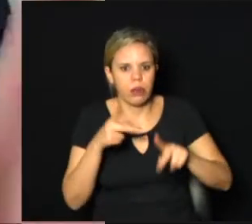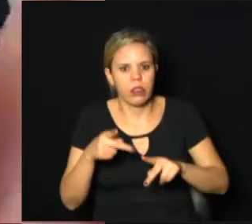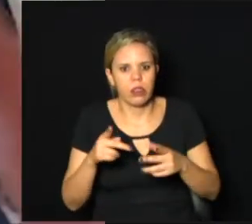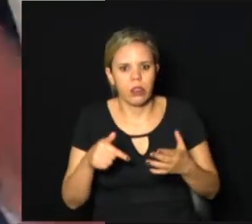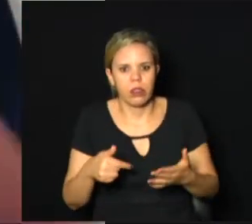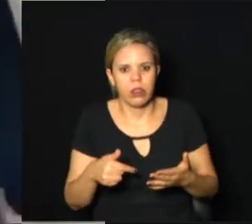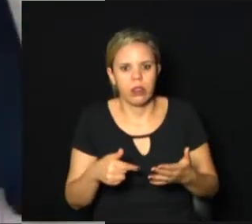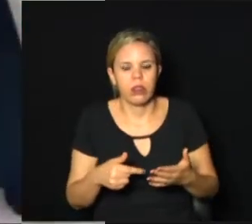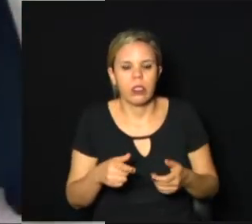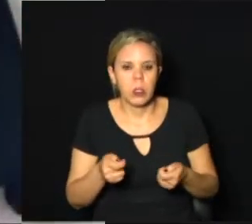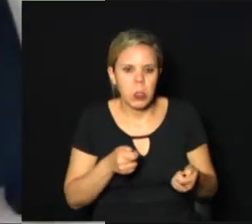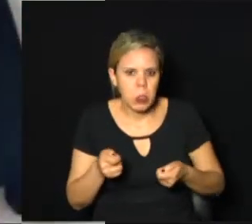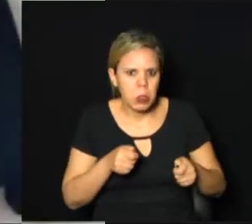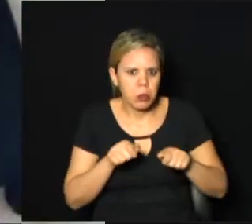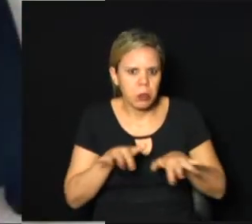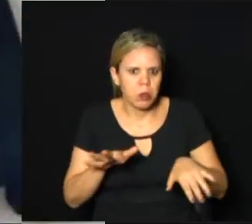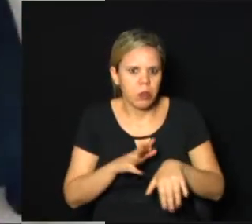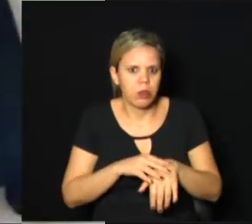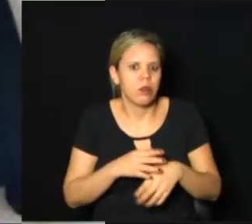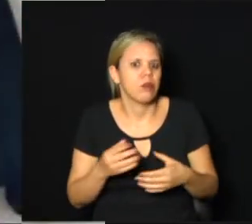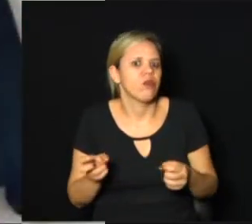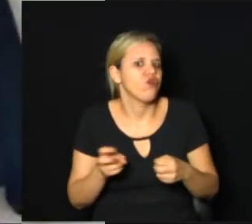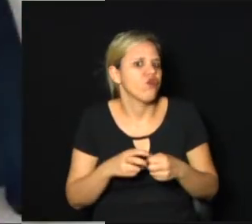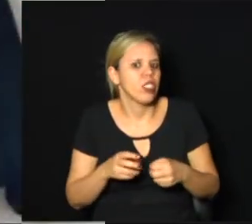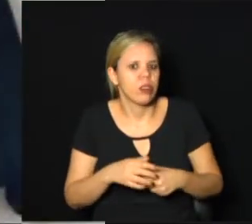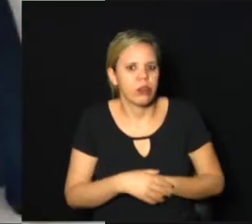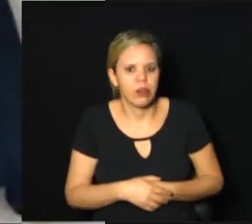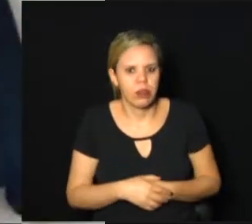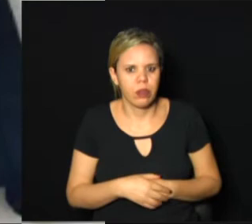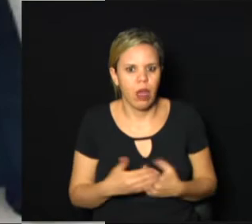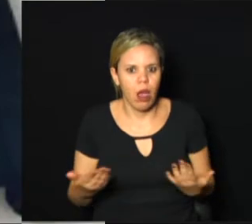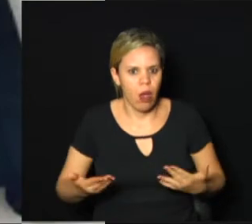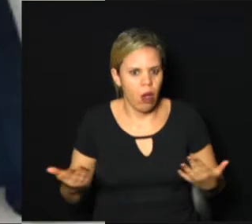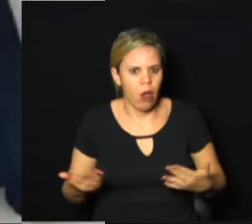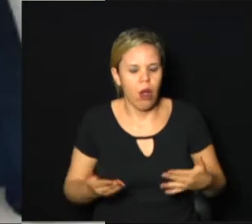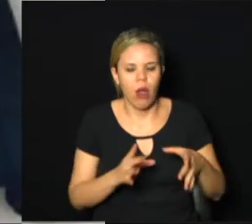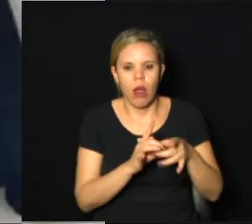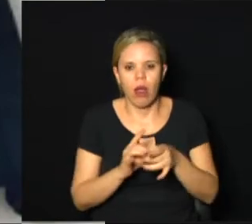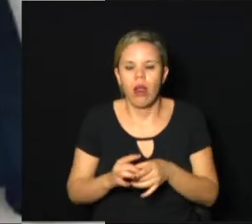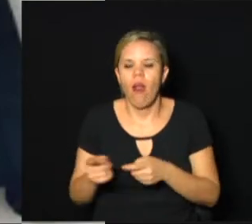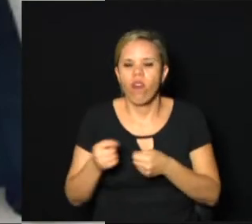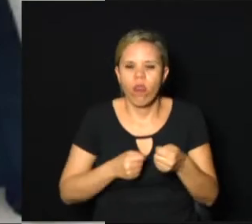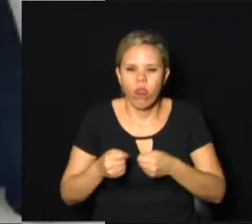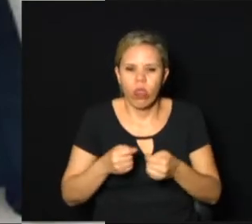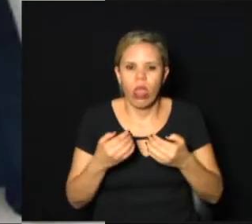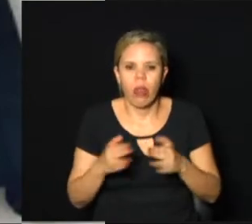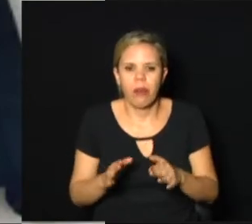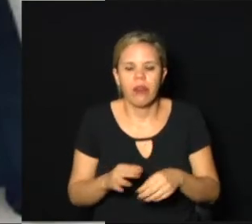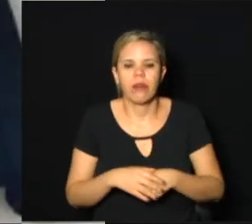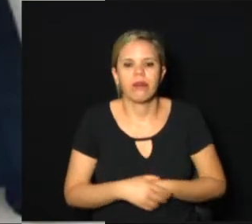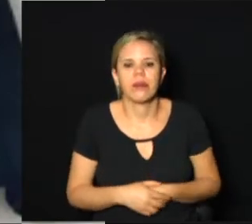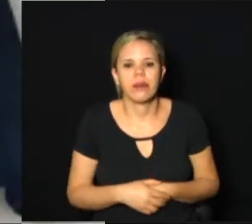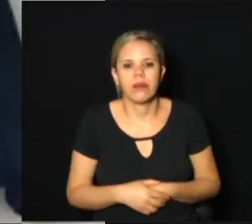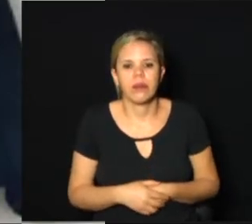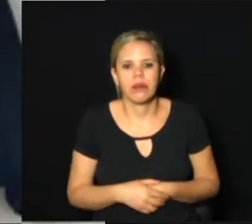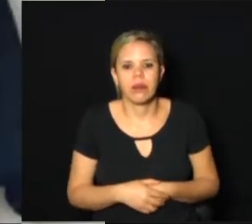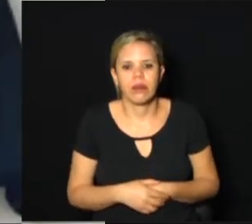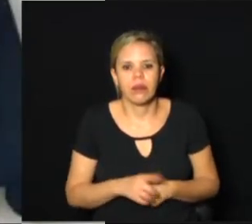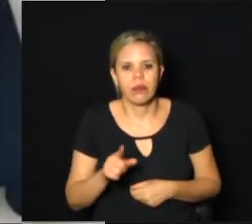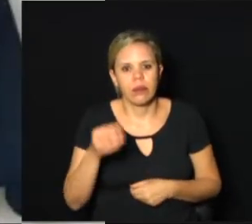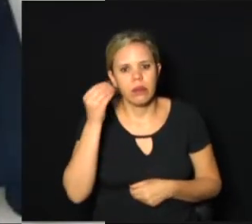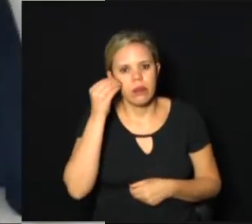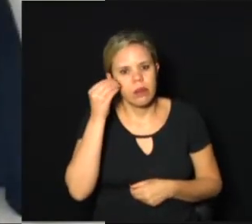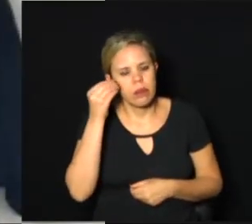forma, conter a disseminação do vírus. Né? Ainda mais agora, num contexto em que a economia está reaberta, você ter uma